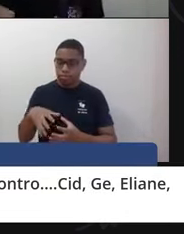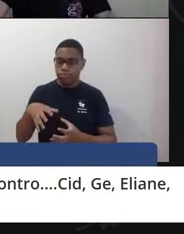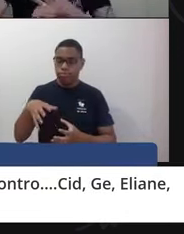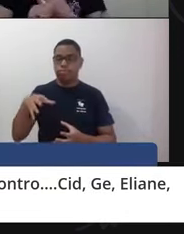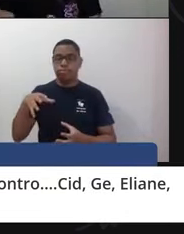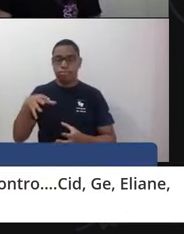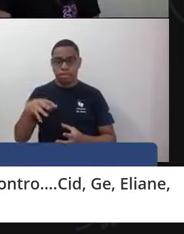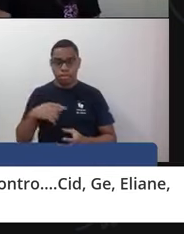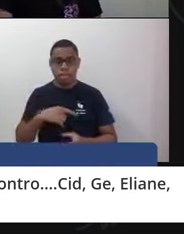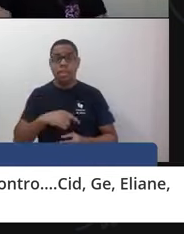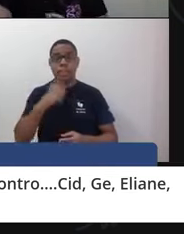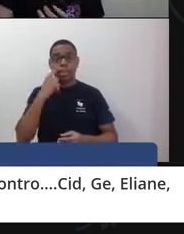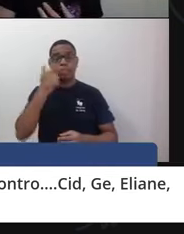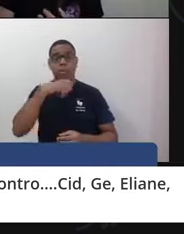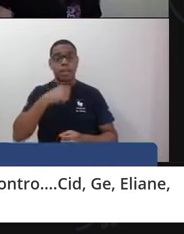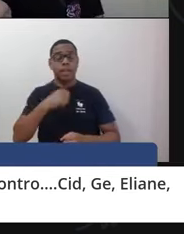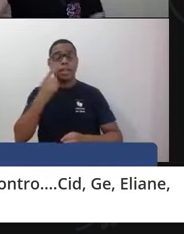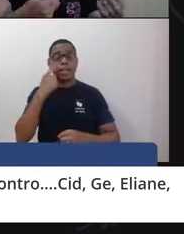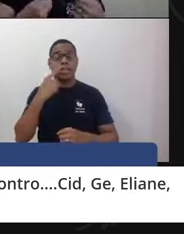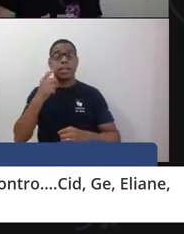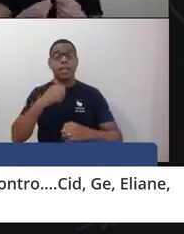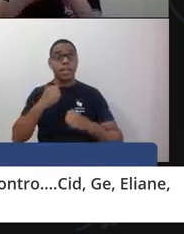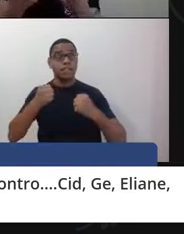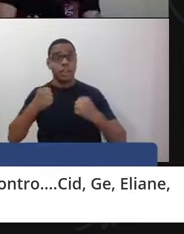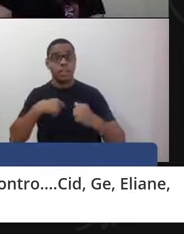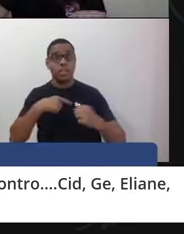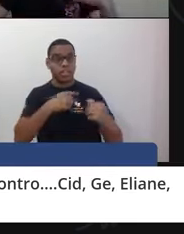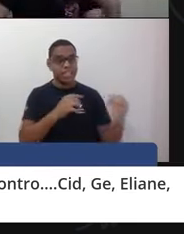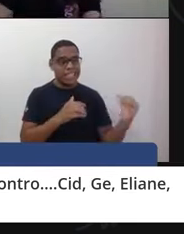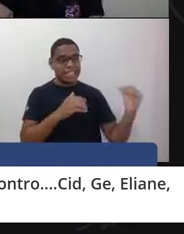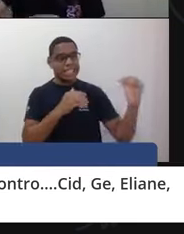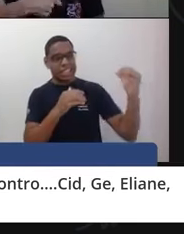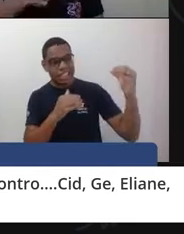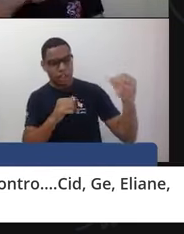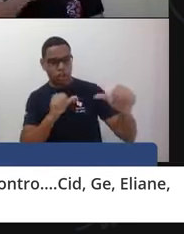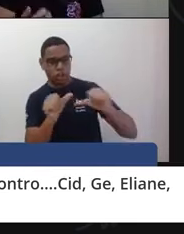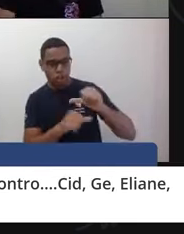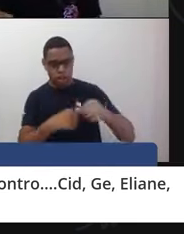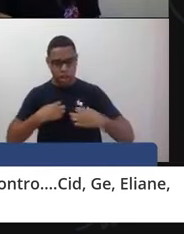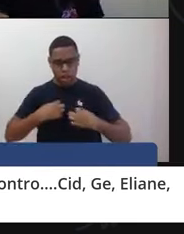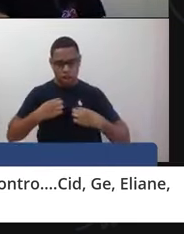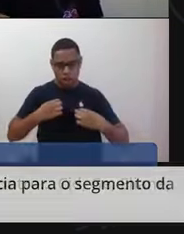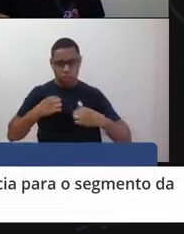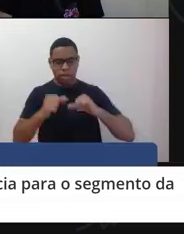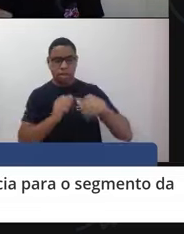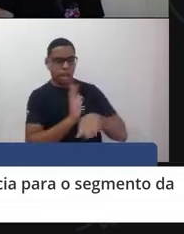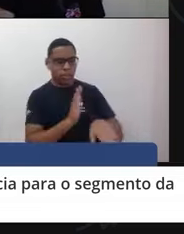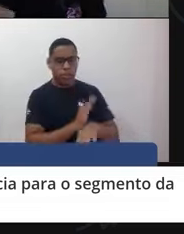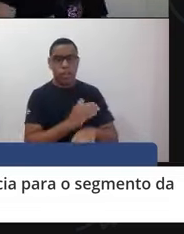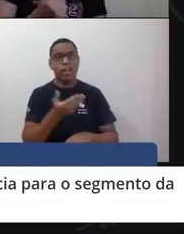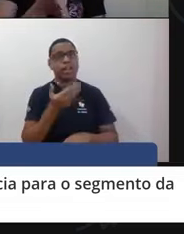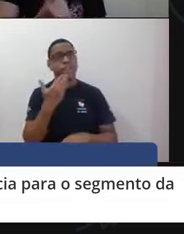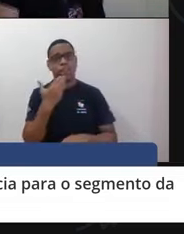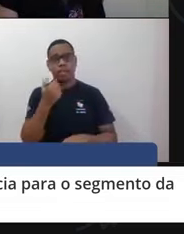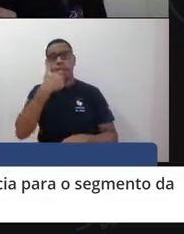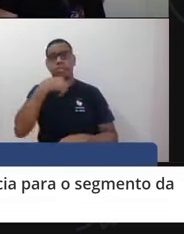física vai diminuir, a resistência para levantar, trocar, alimentar, não é fácil, e elas